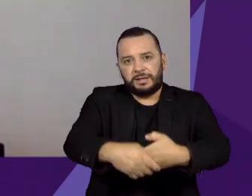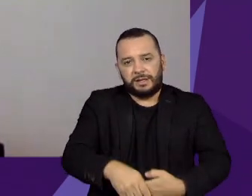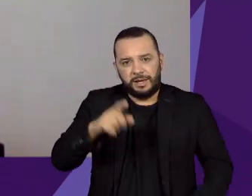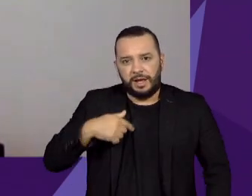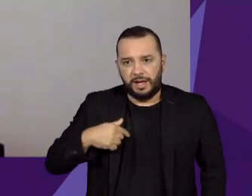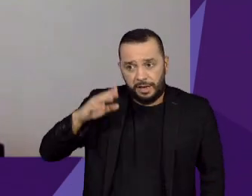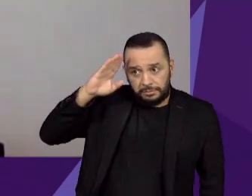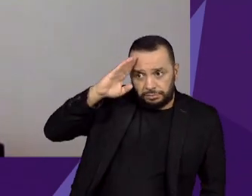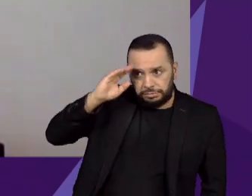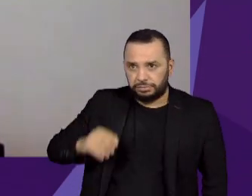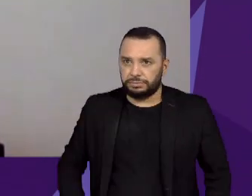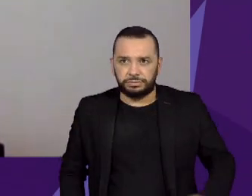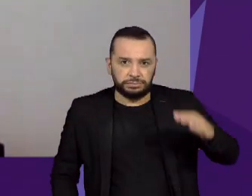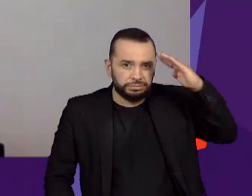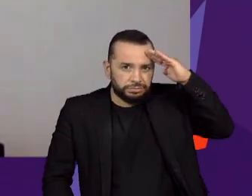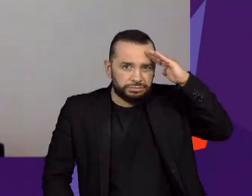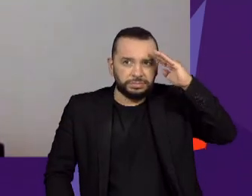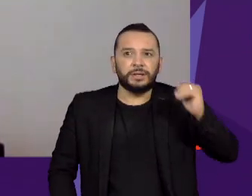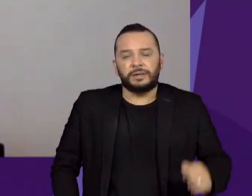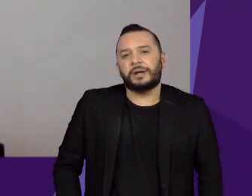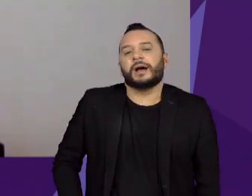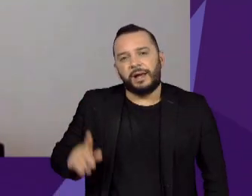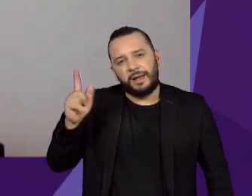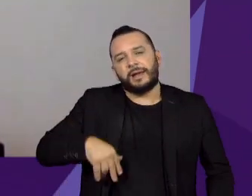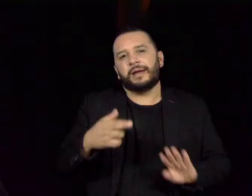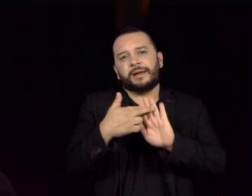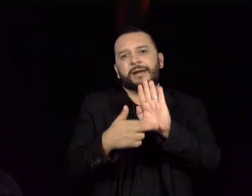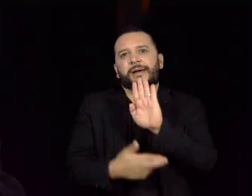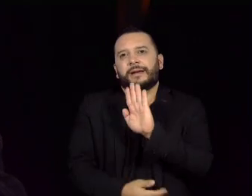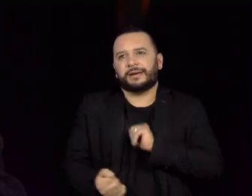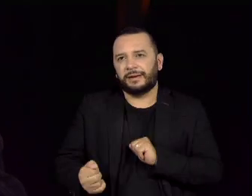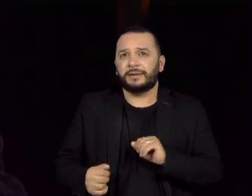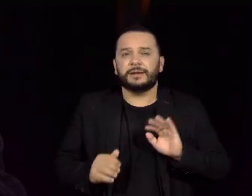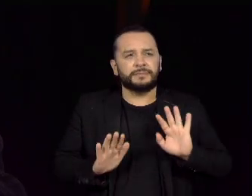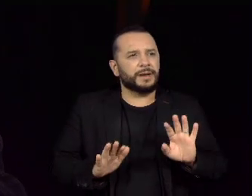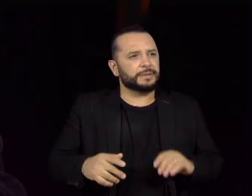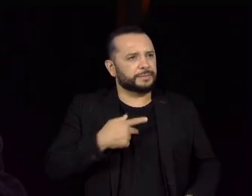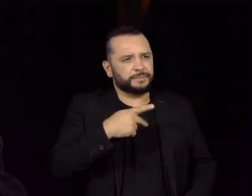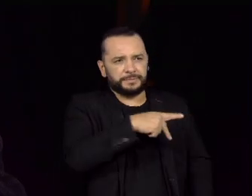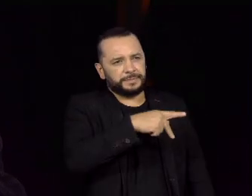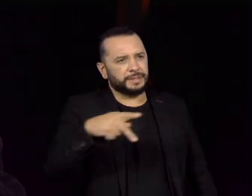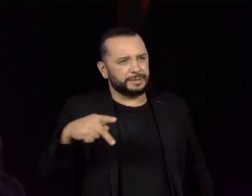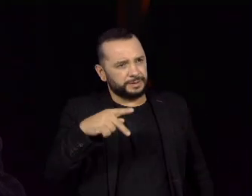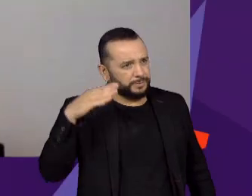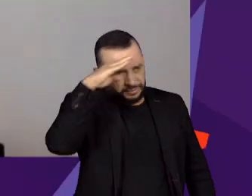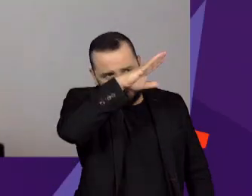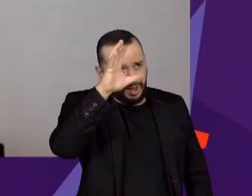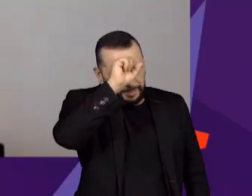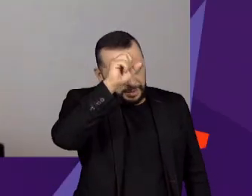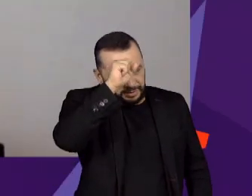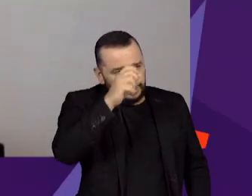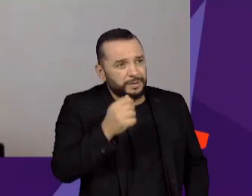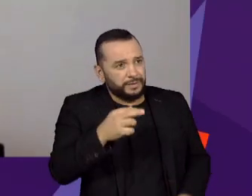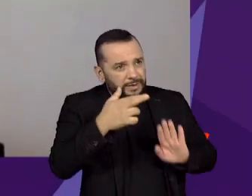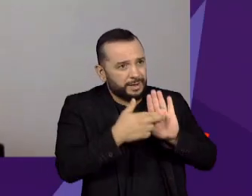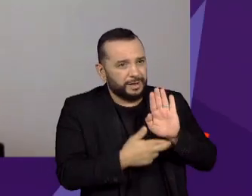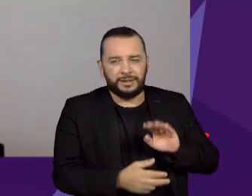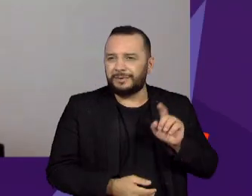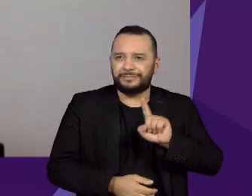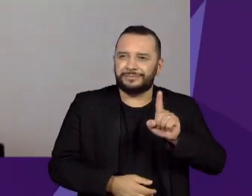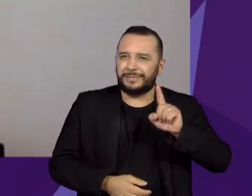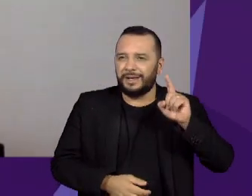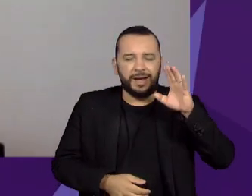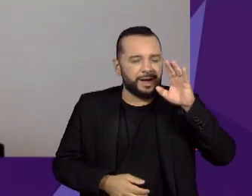são conhecedores disso, dessa regra. Ué, mas então, o presidente não aprendeu essa regra? Não aprendeu, acho